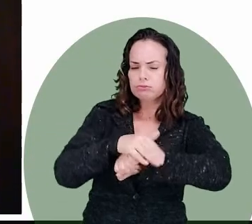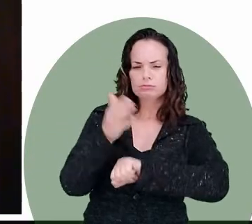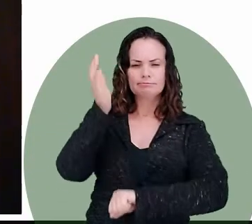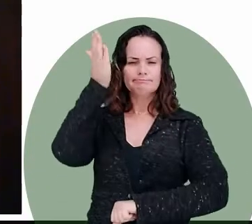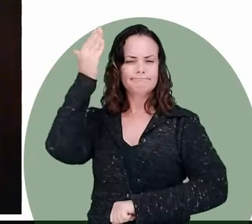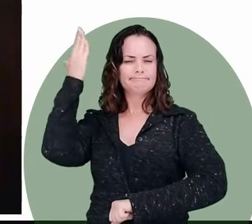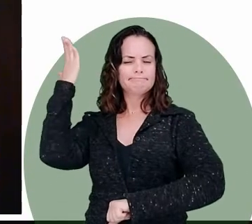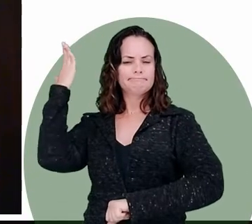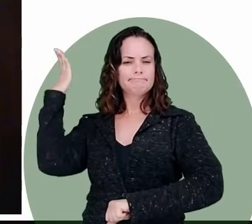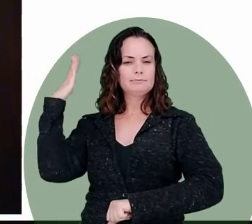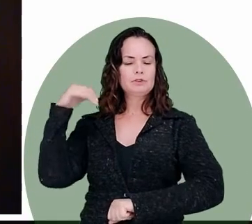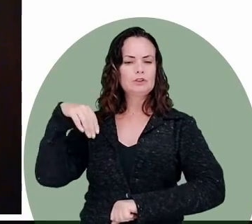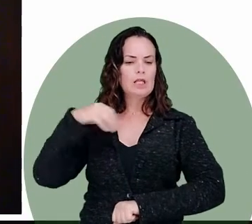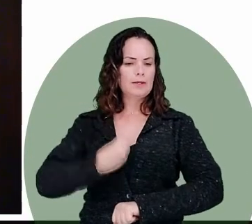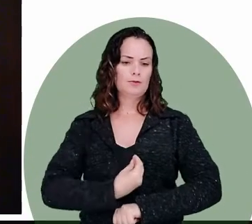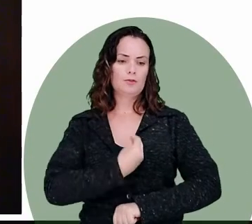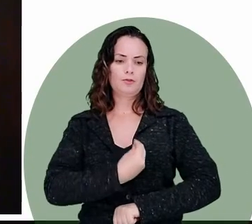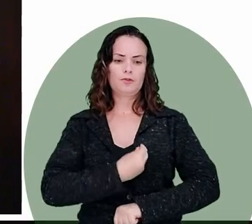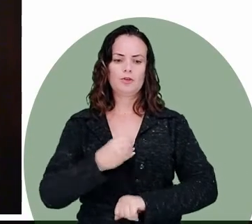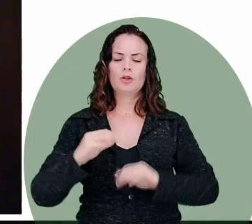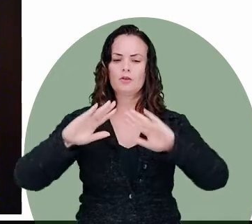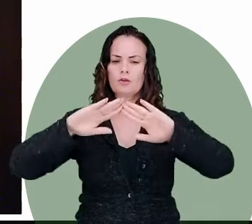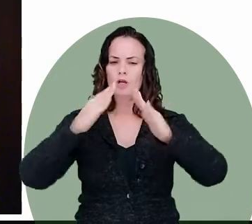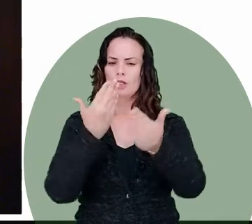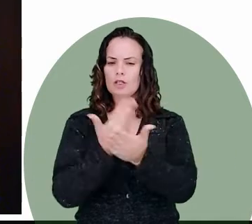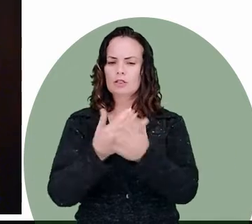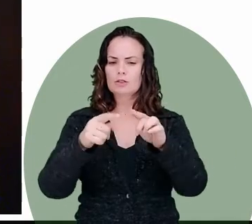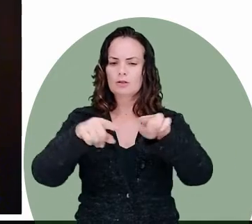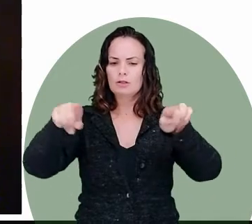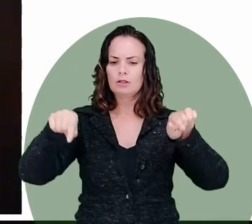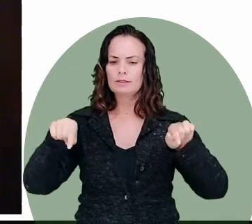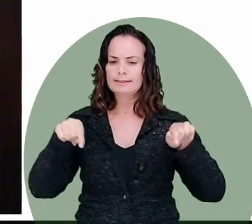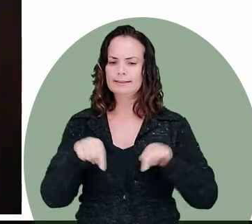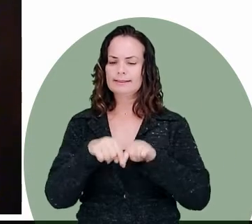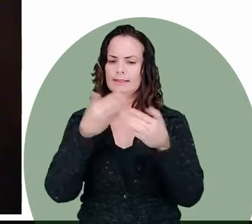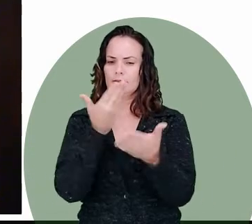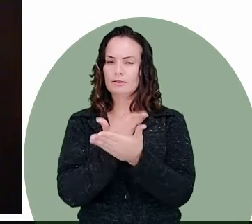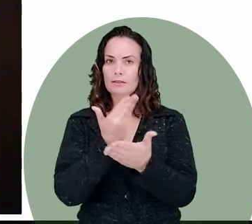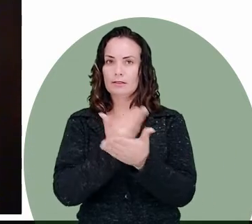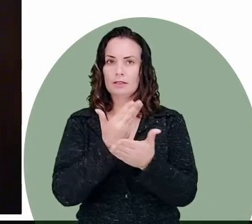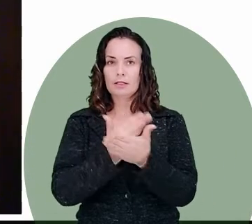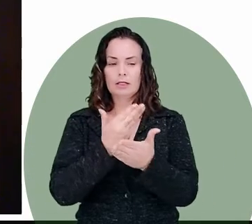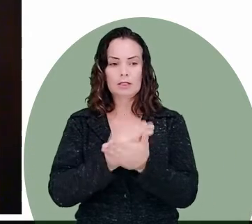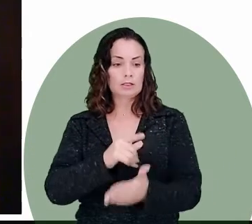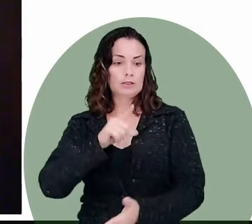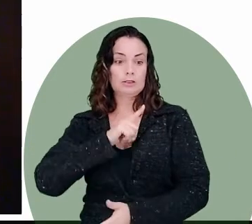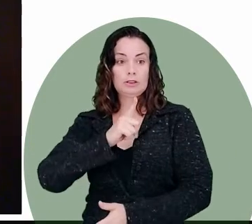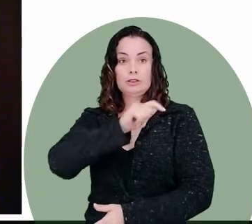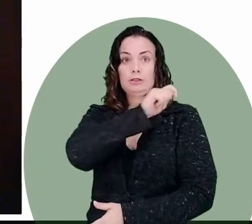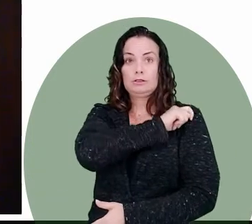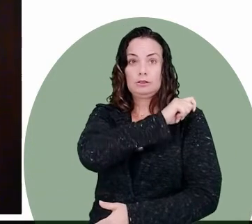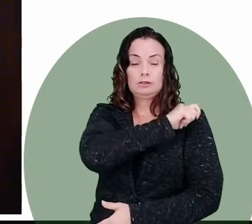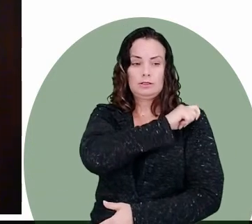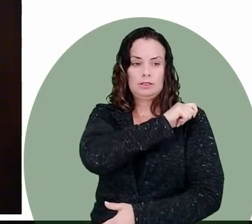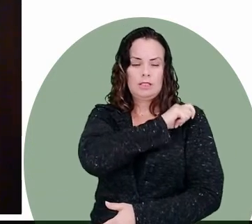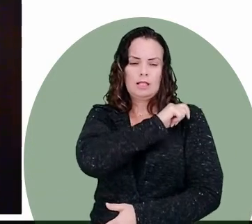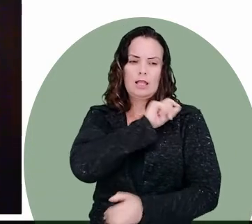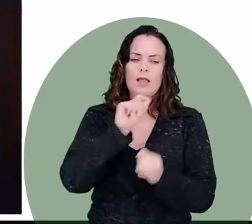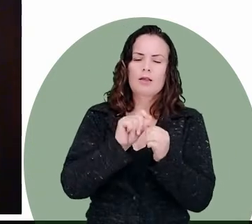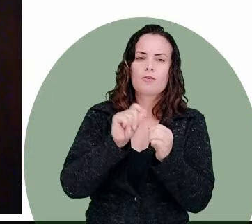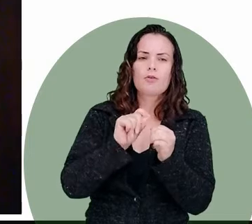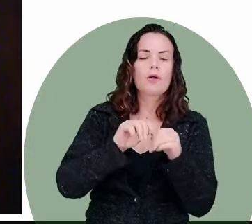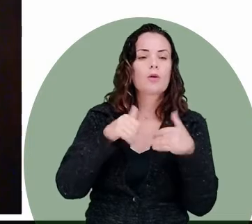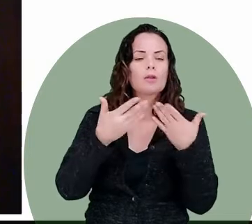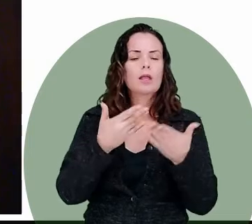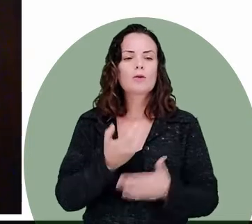na classe, a professora de português. Ela viu um aluno, ela foi passar perto, ele estava rabiscando alguma coisa, quando